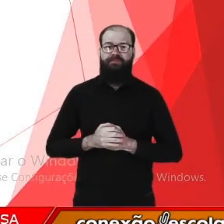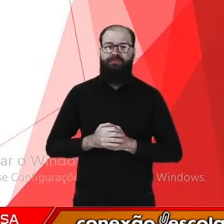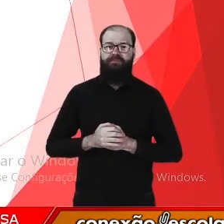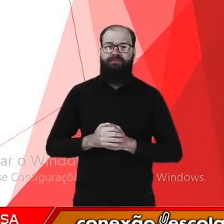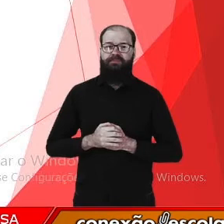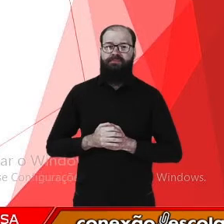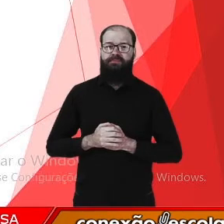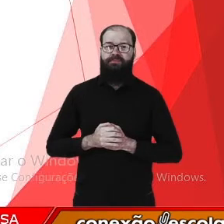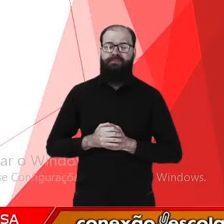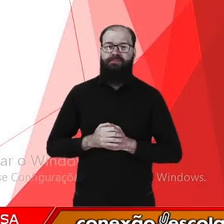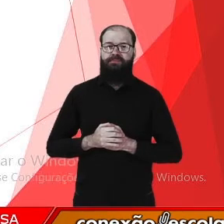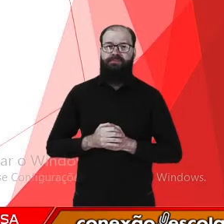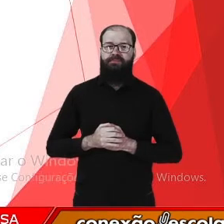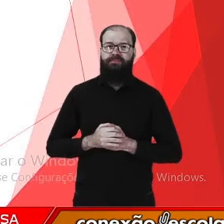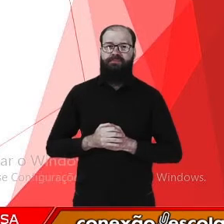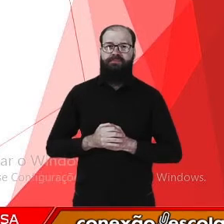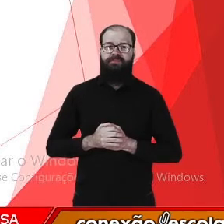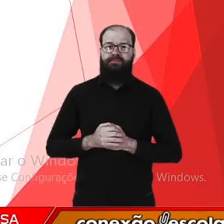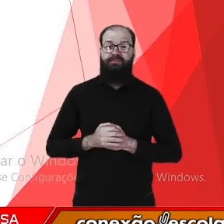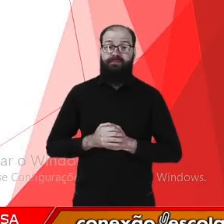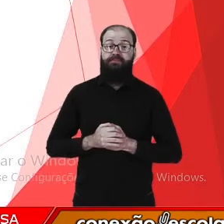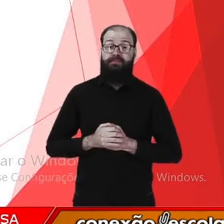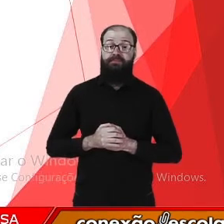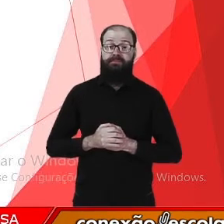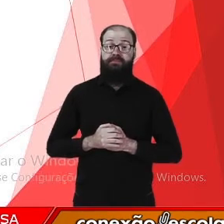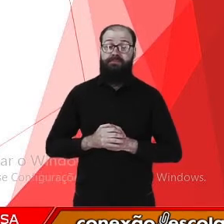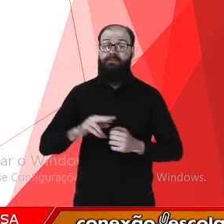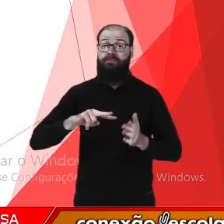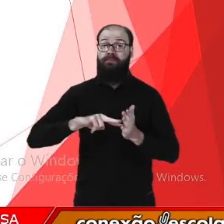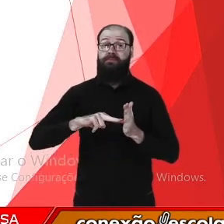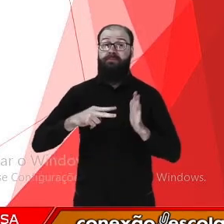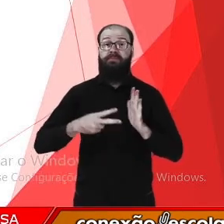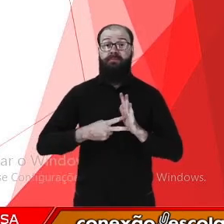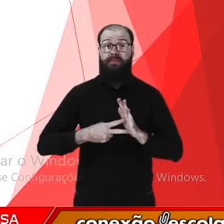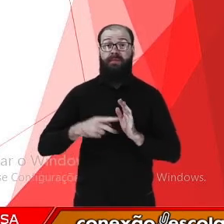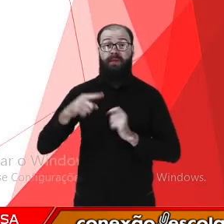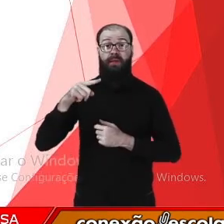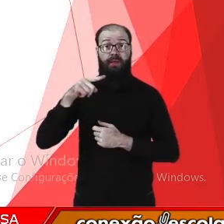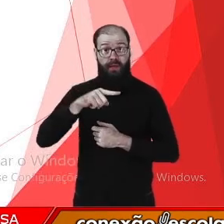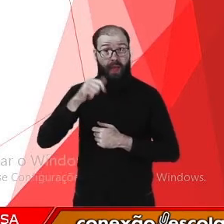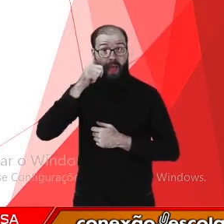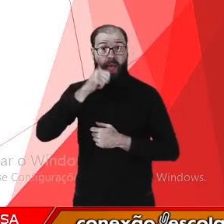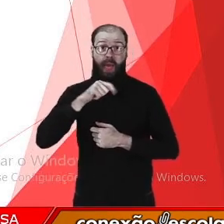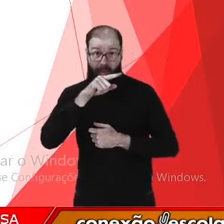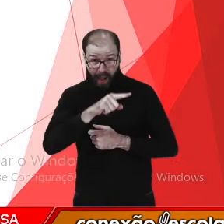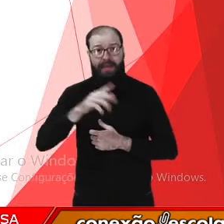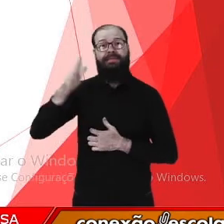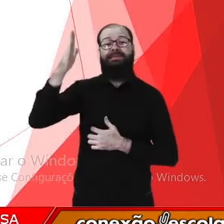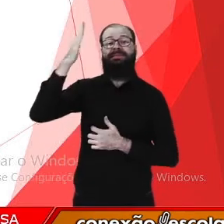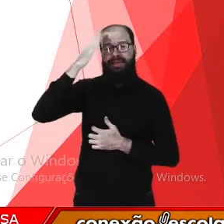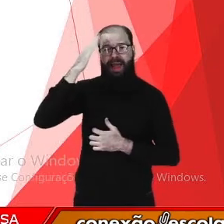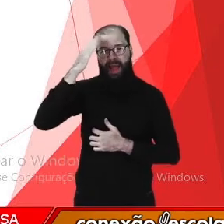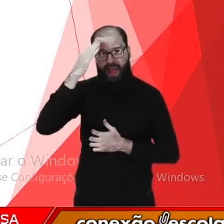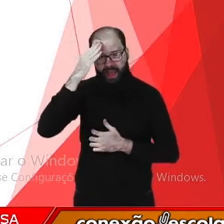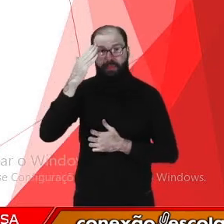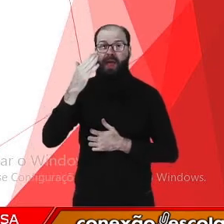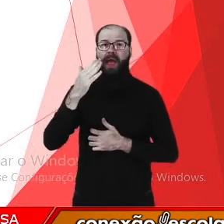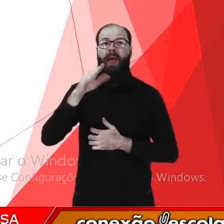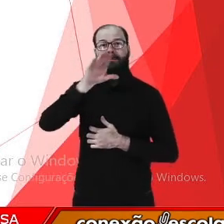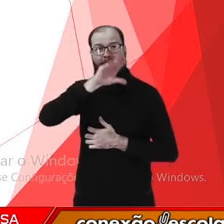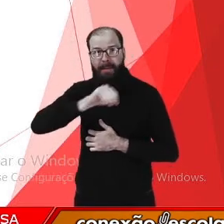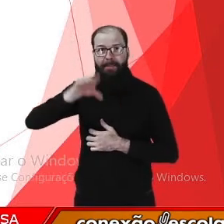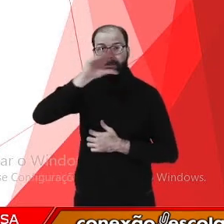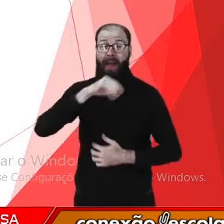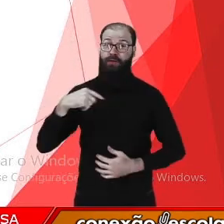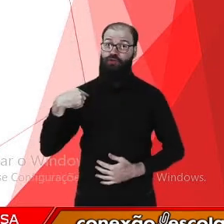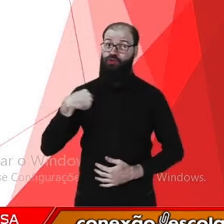speak Chinese. She can speak Chinese, que significa ela sabe falar chinês. Essa é